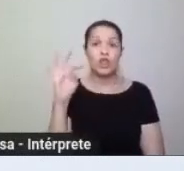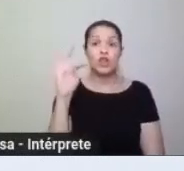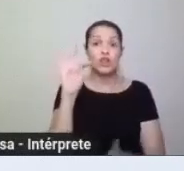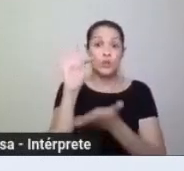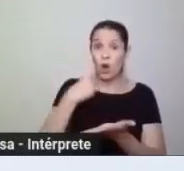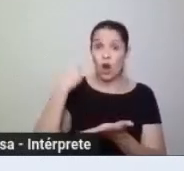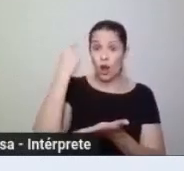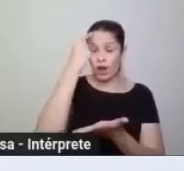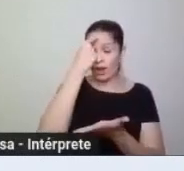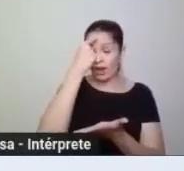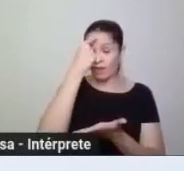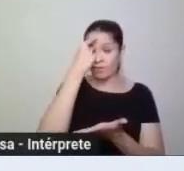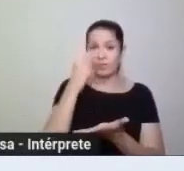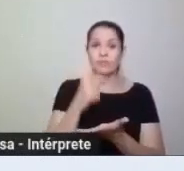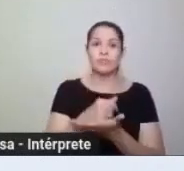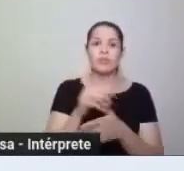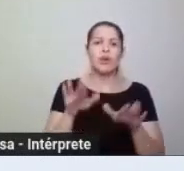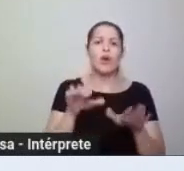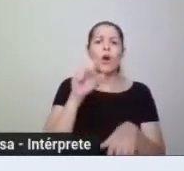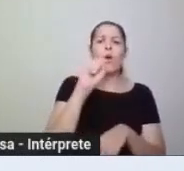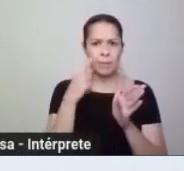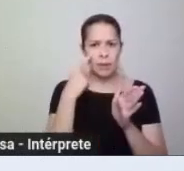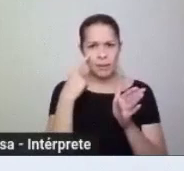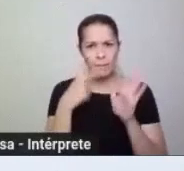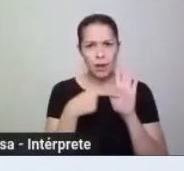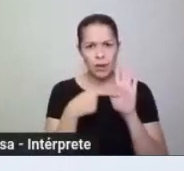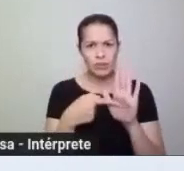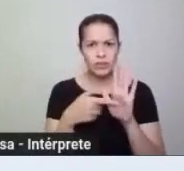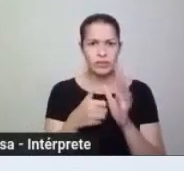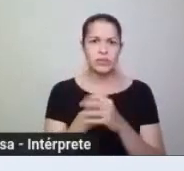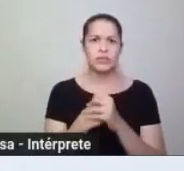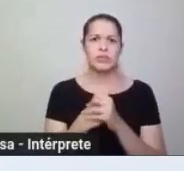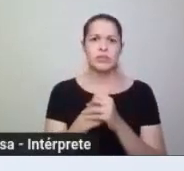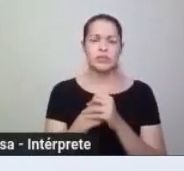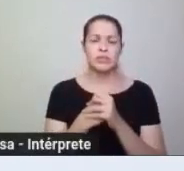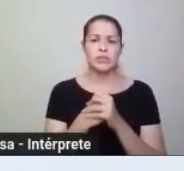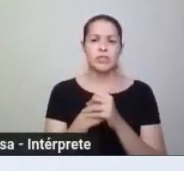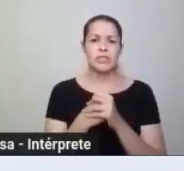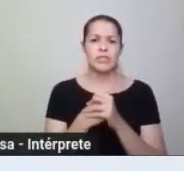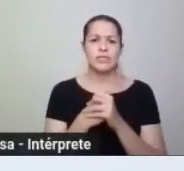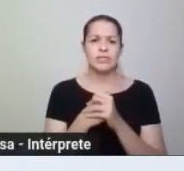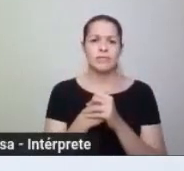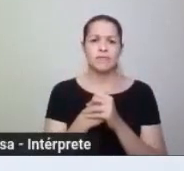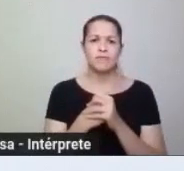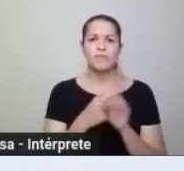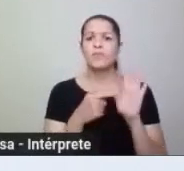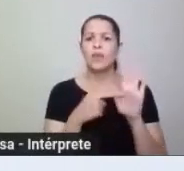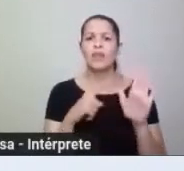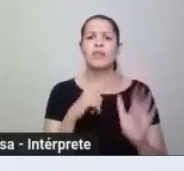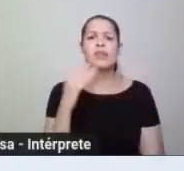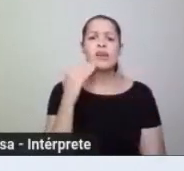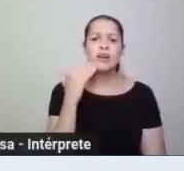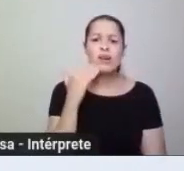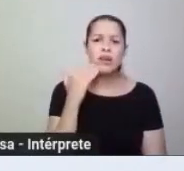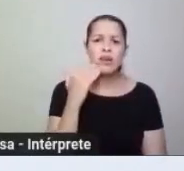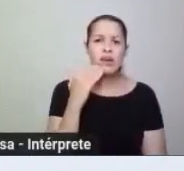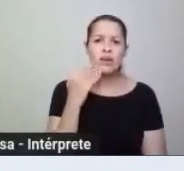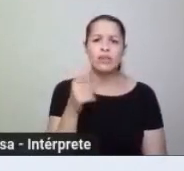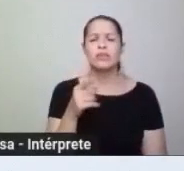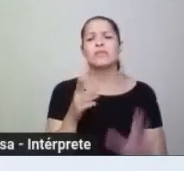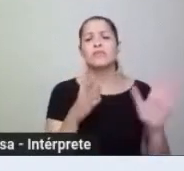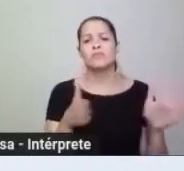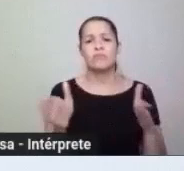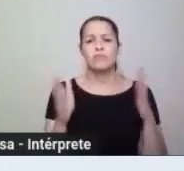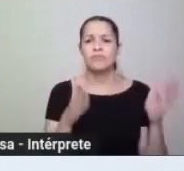aí, gerando 800 toneladas de produção. A plataforma gerou um defeito de pista interna, né? Ela